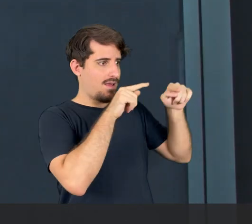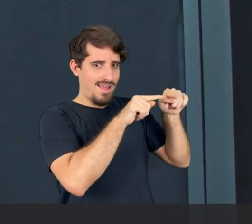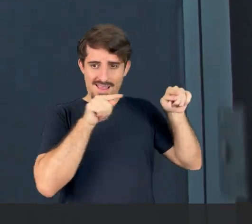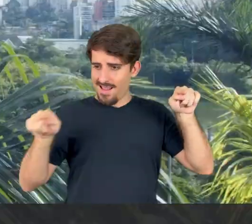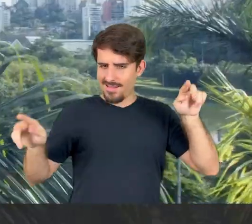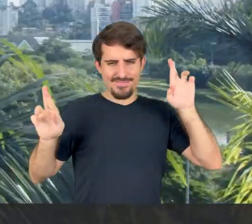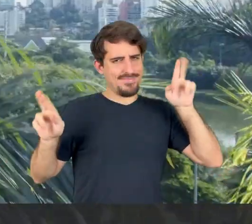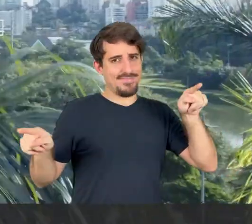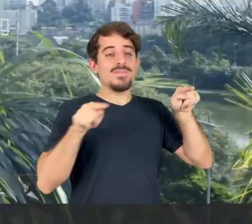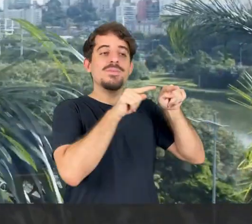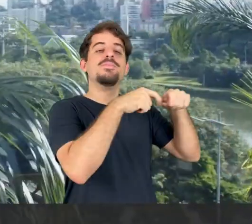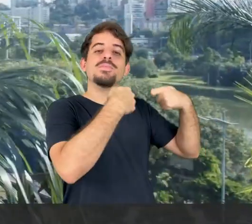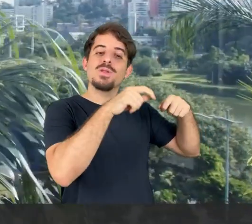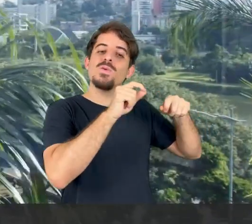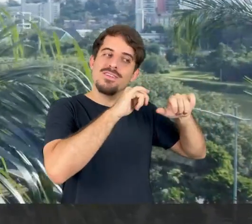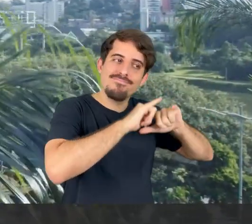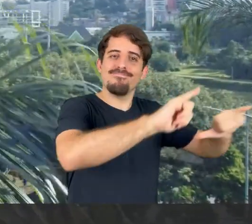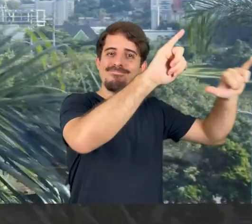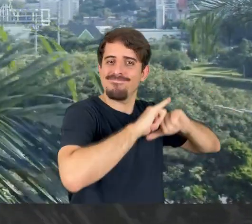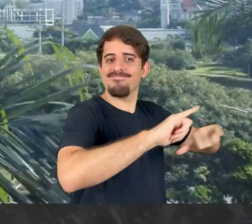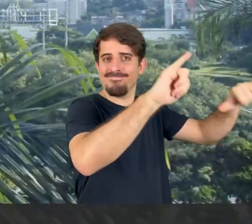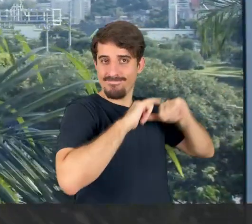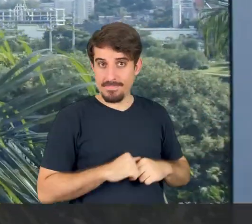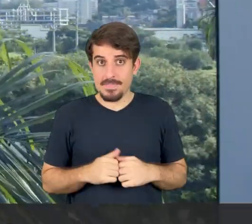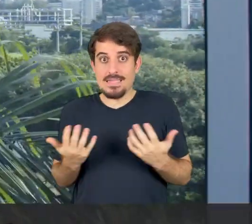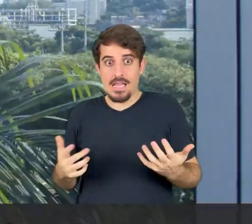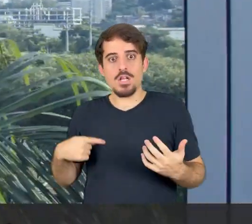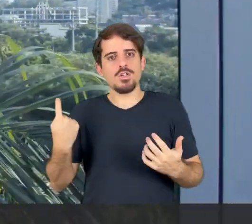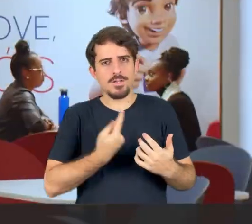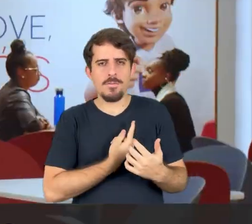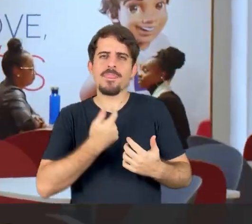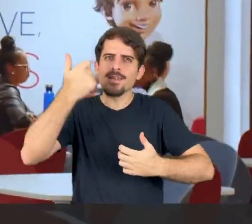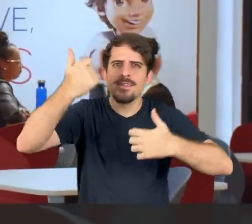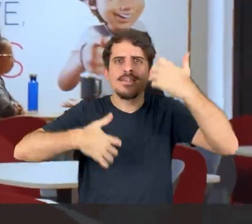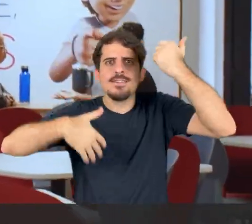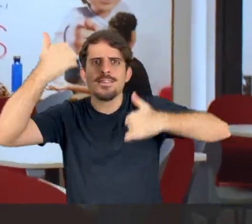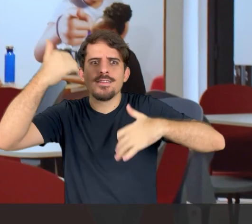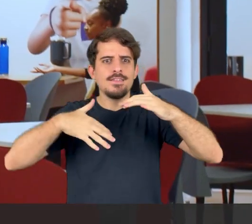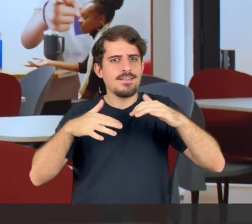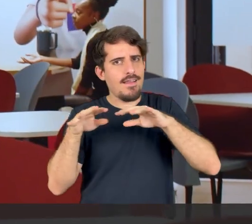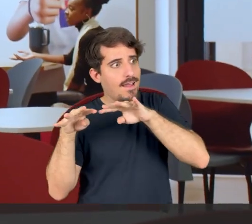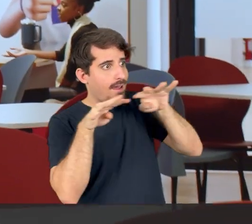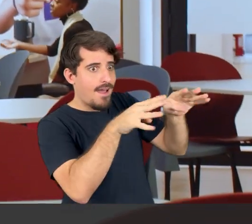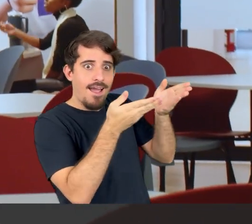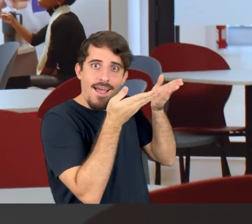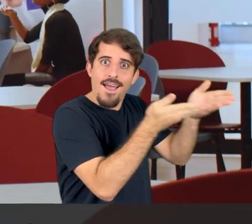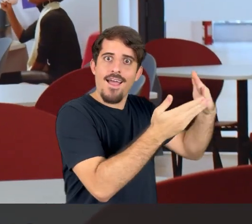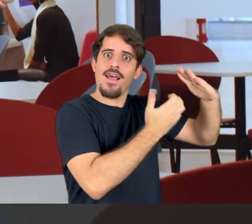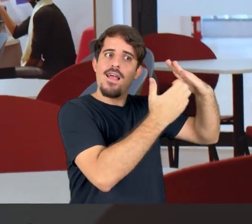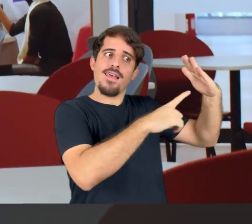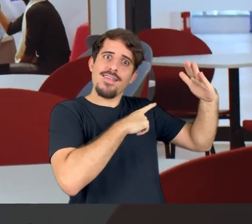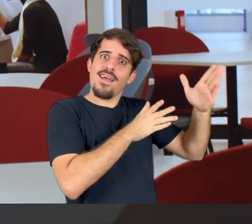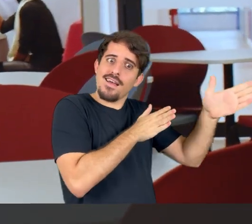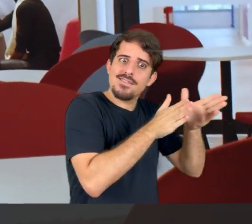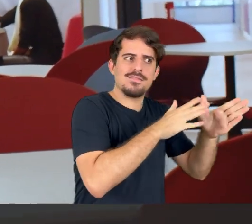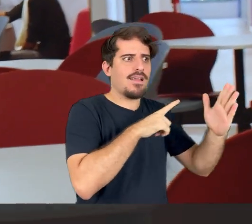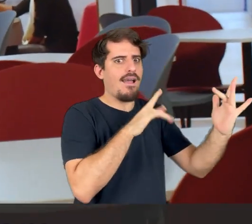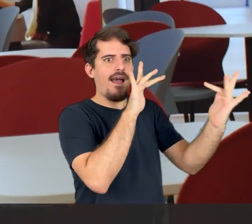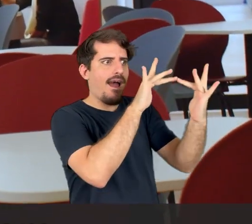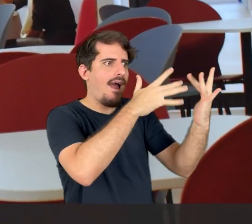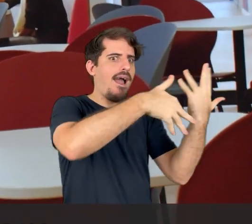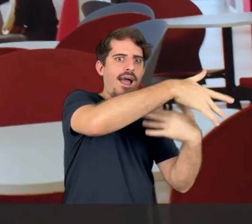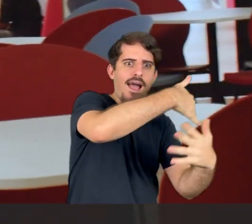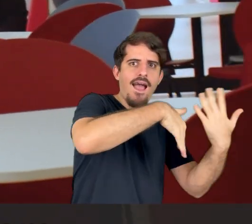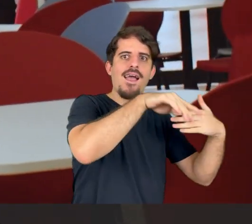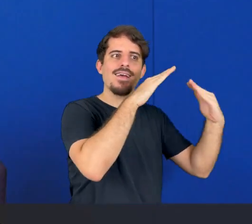de acessibilidade, ela vai na contramão do que o mercado faz, a gente precisa contar. A gente precisa falar para as pessoas com deficiência que existe uma marca acessível, que existe uma marca